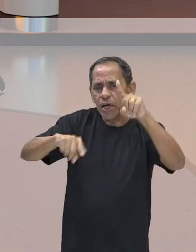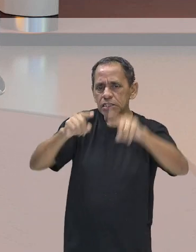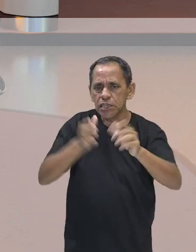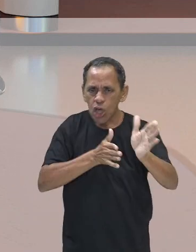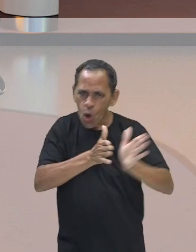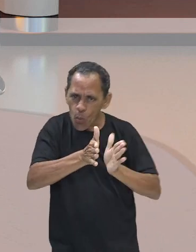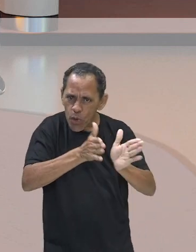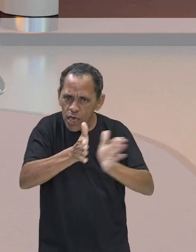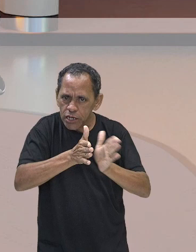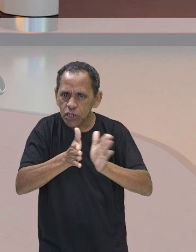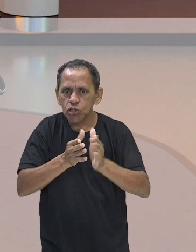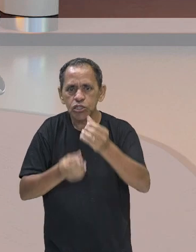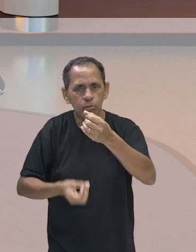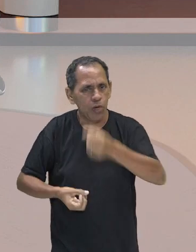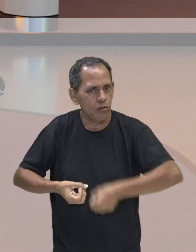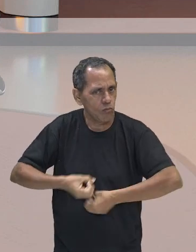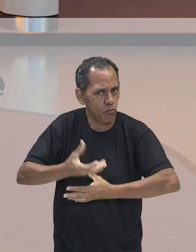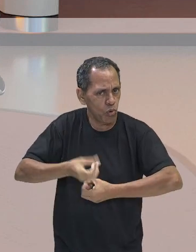pintada, foi produzida.